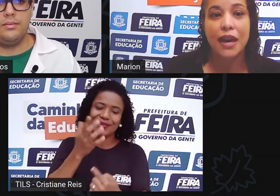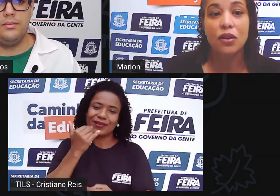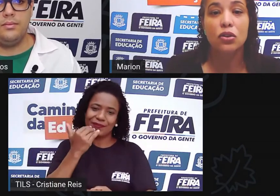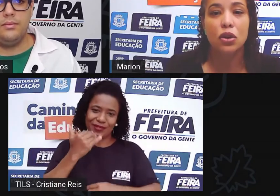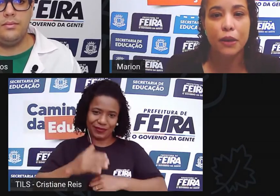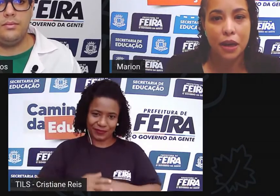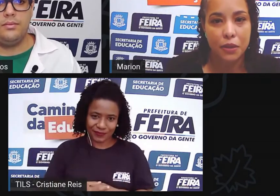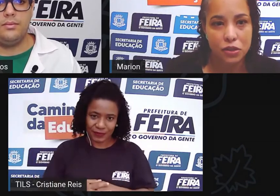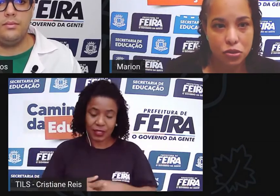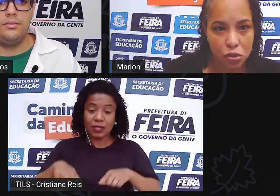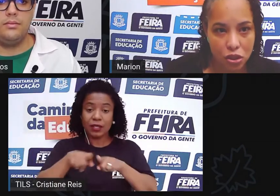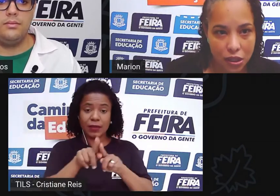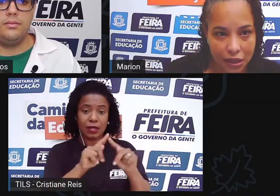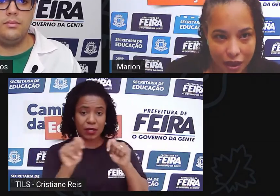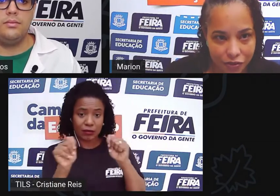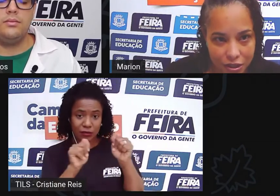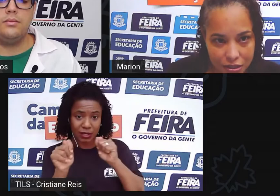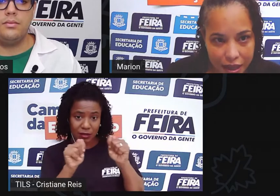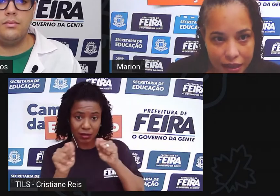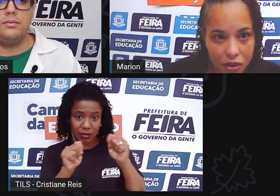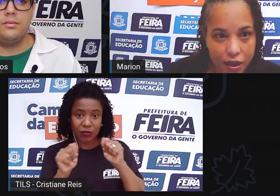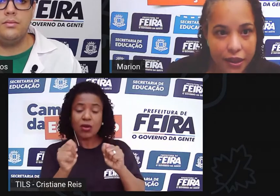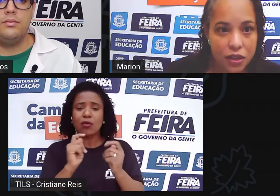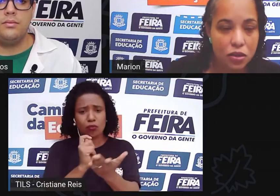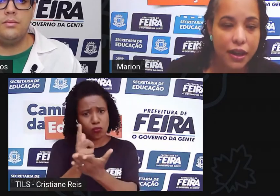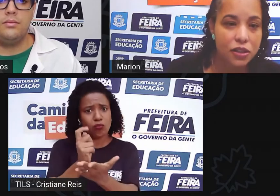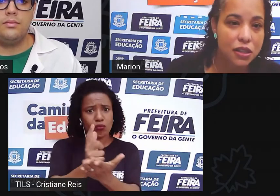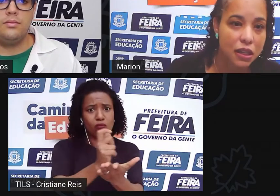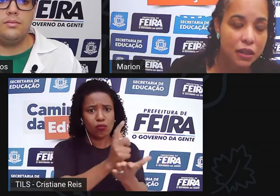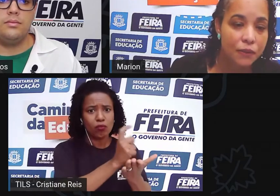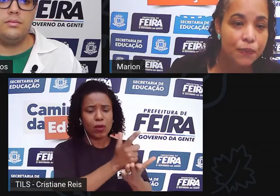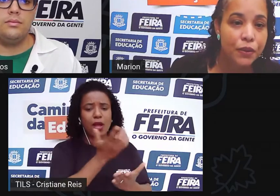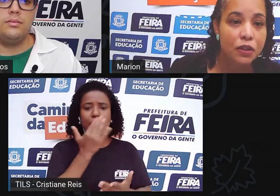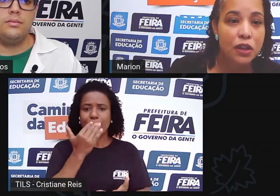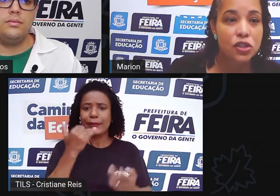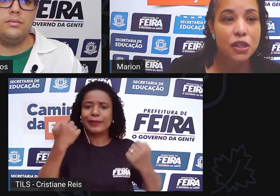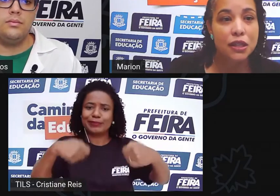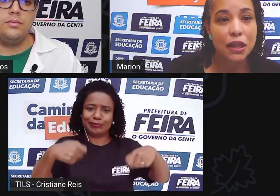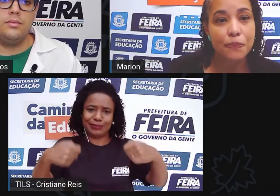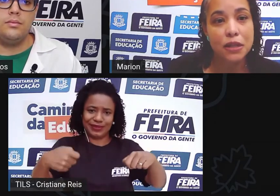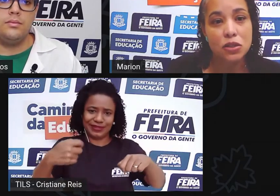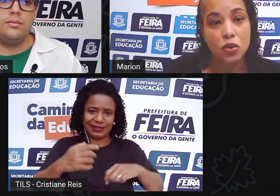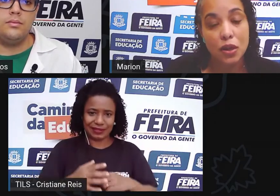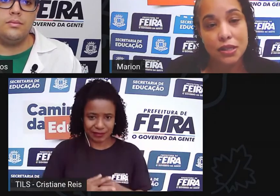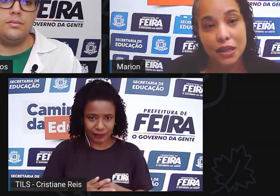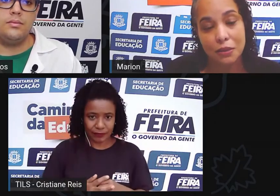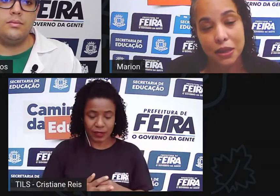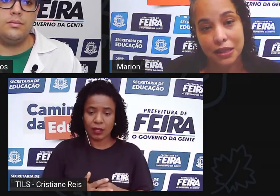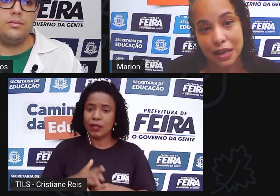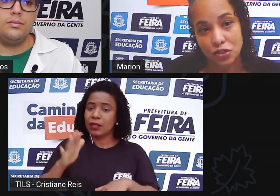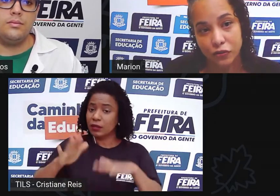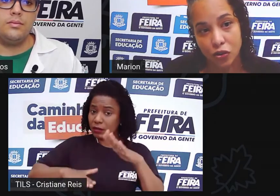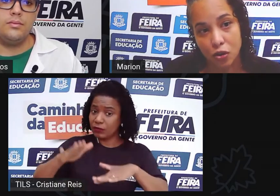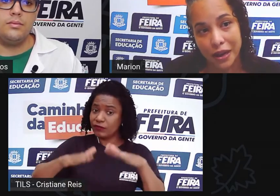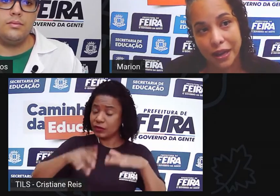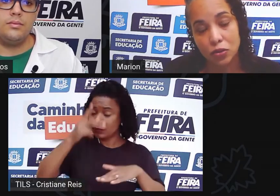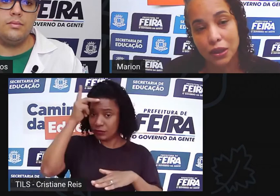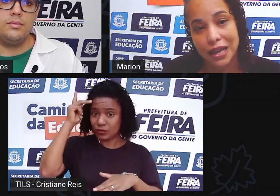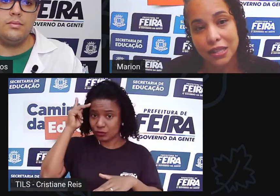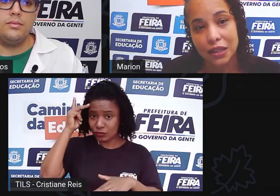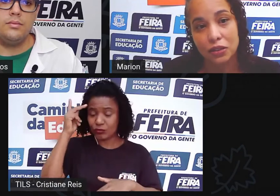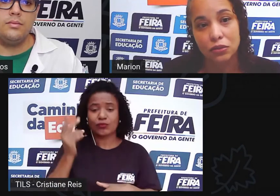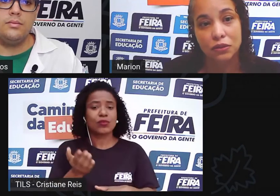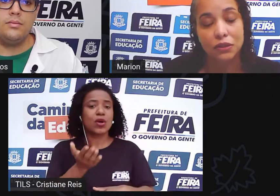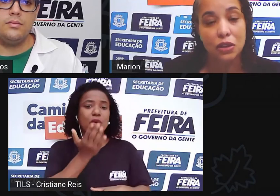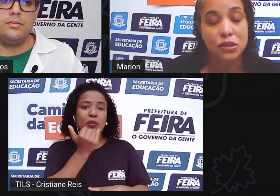e economicamente sustentáveis, né? Então, o que é que isso quer dizer? Não adianta a pessoa se alimentar de forma